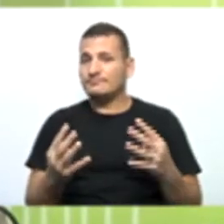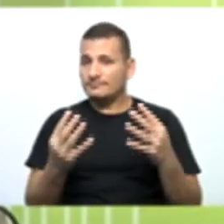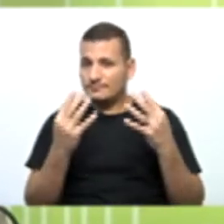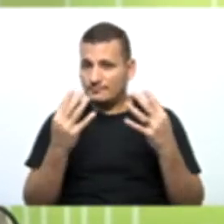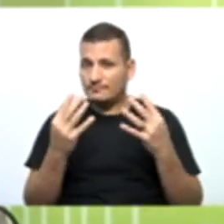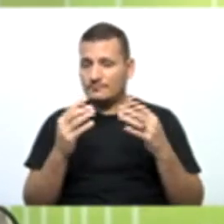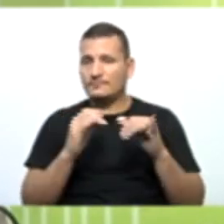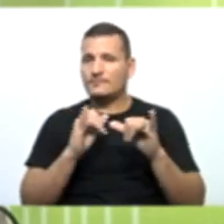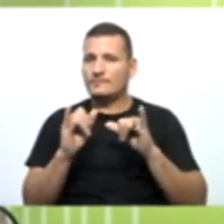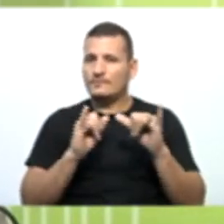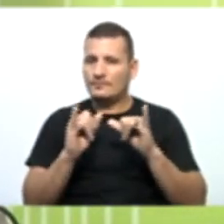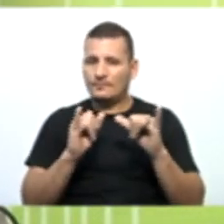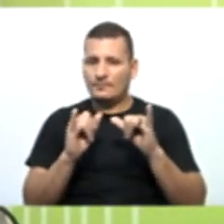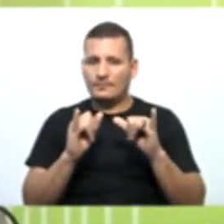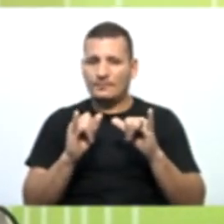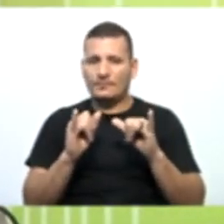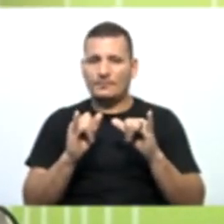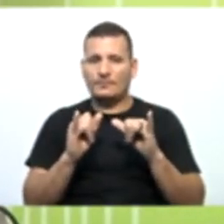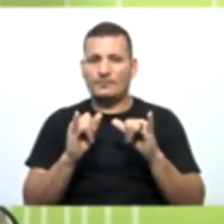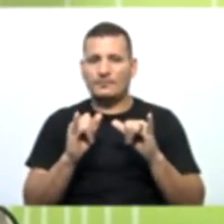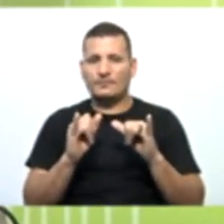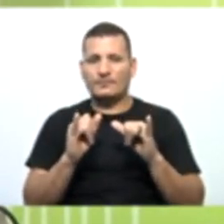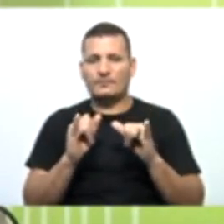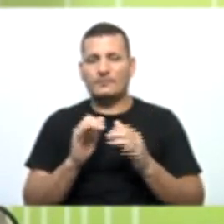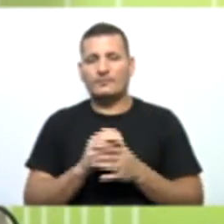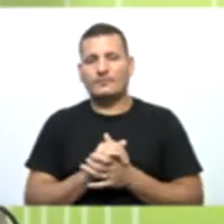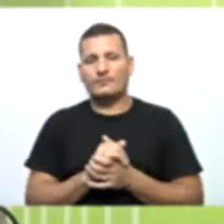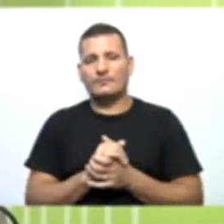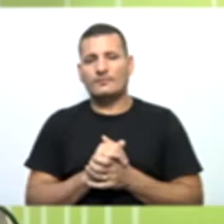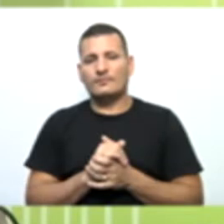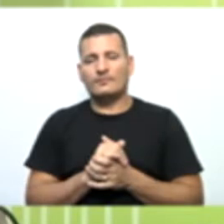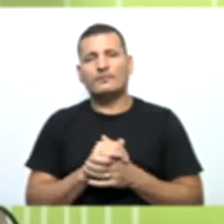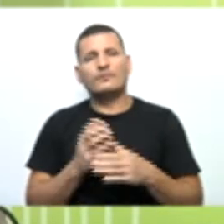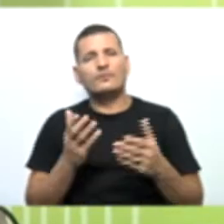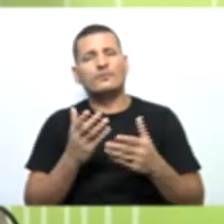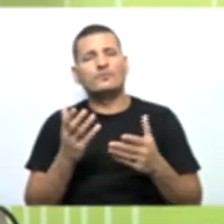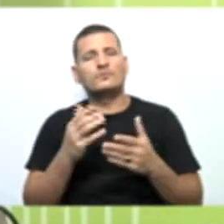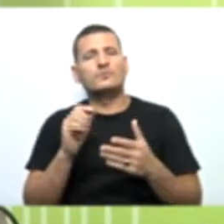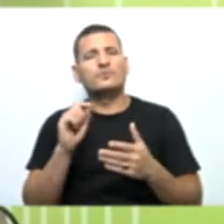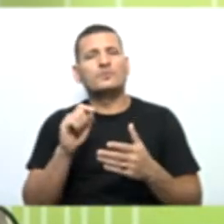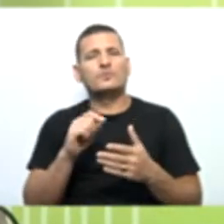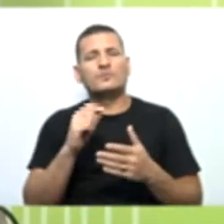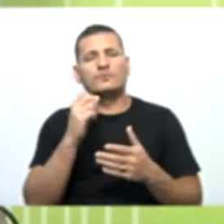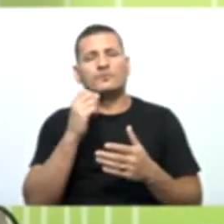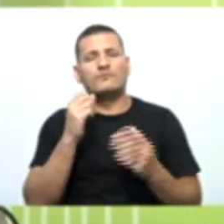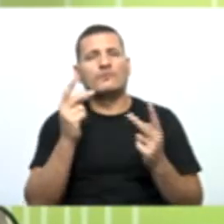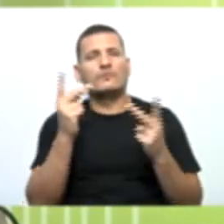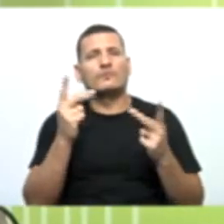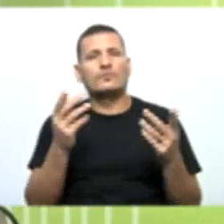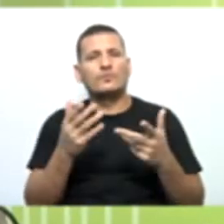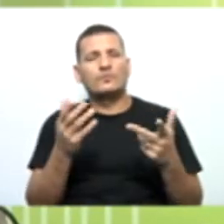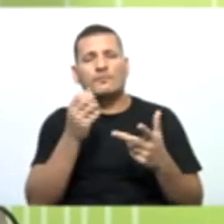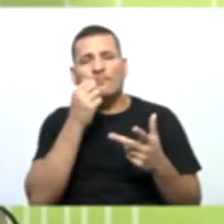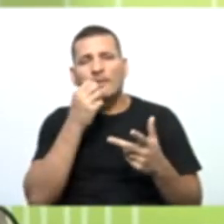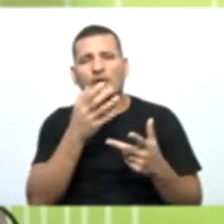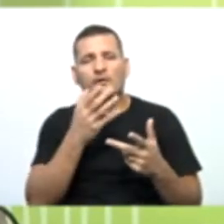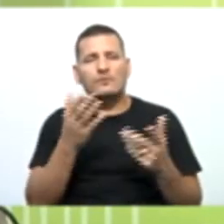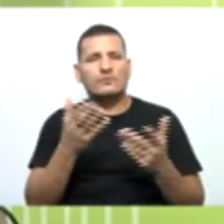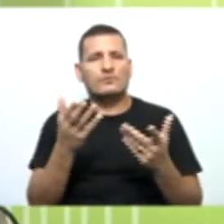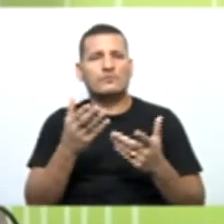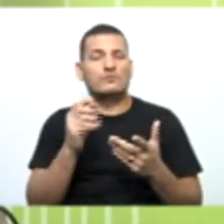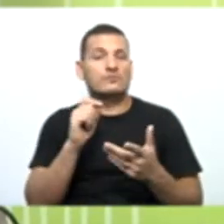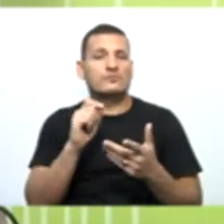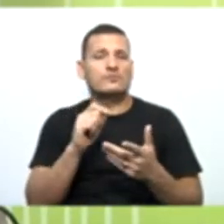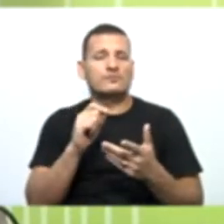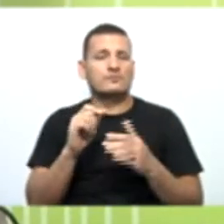nessa informação. O que é bem hoje para vocês? O que é valor? O que tem hoje de tão